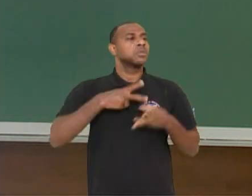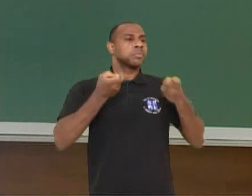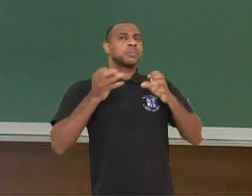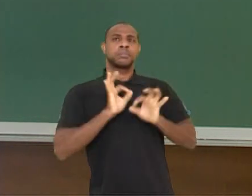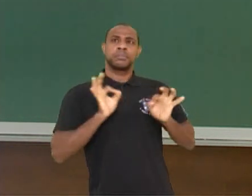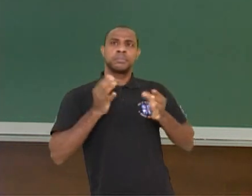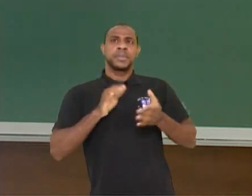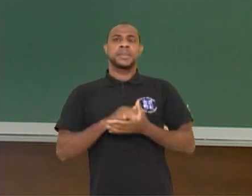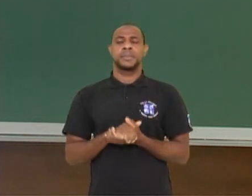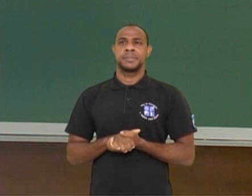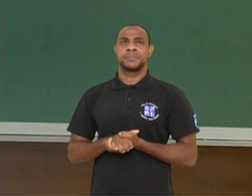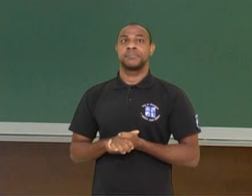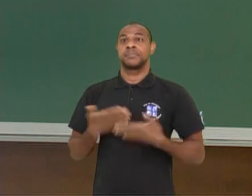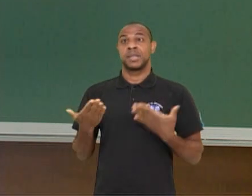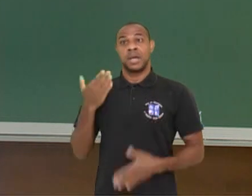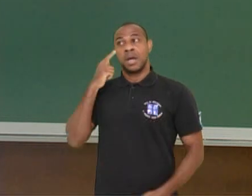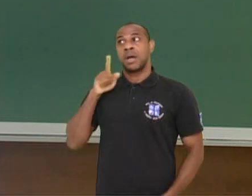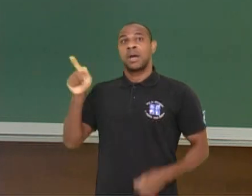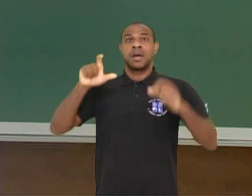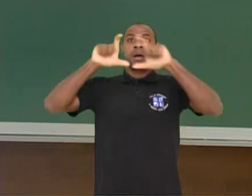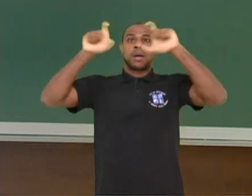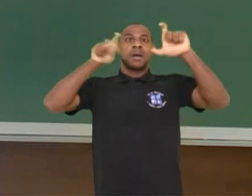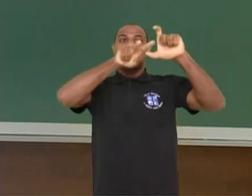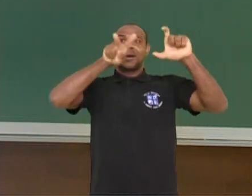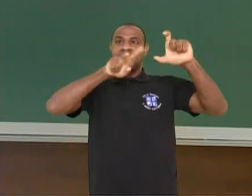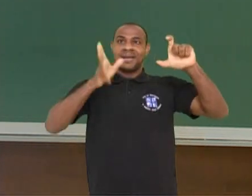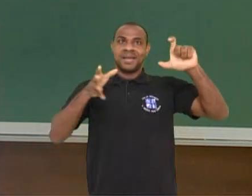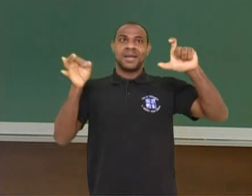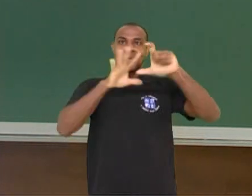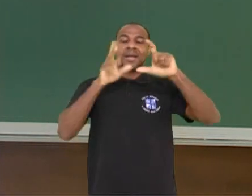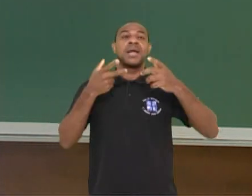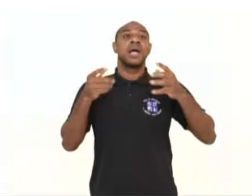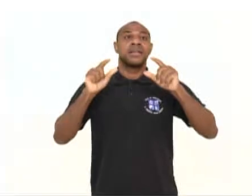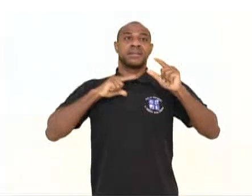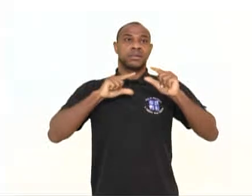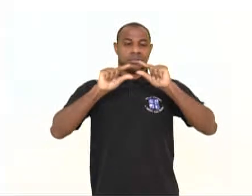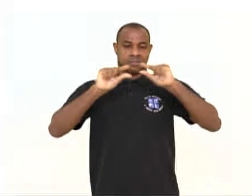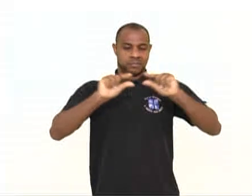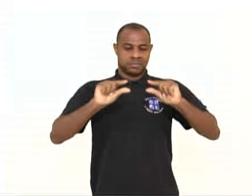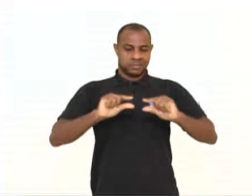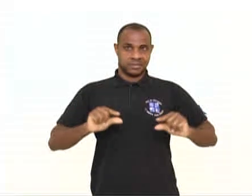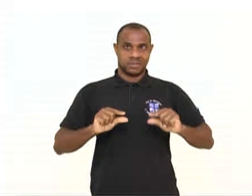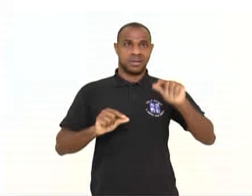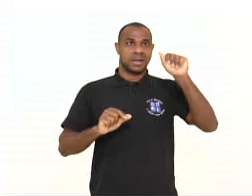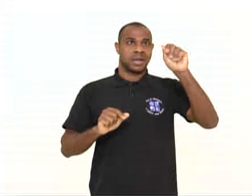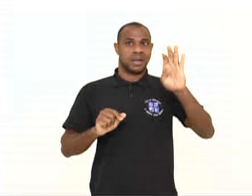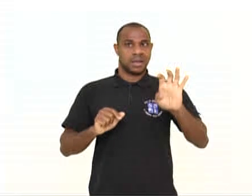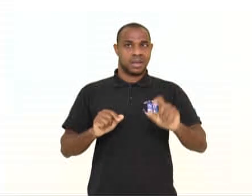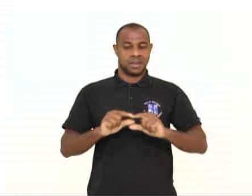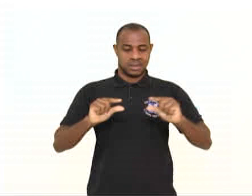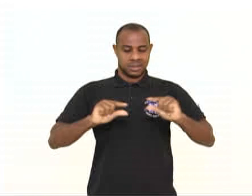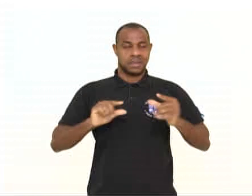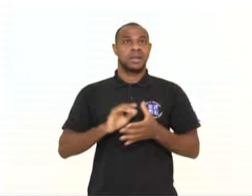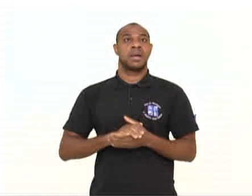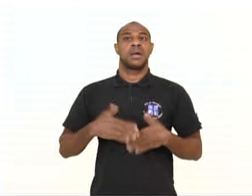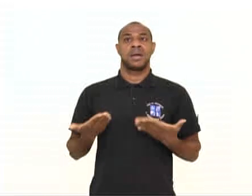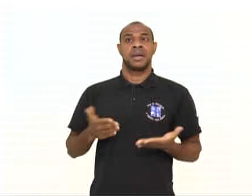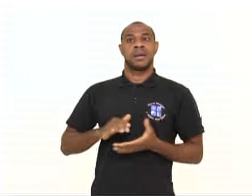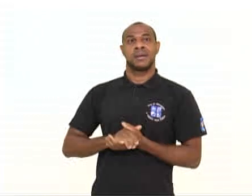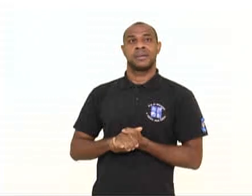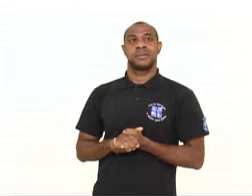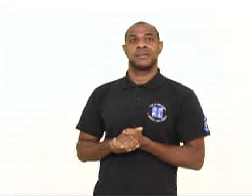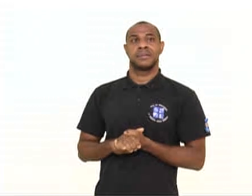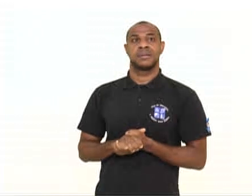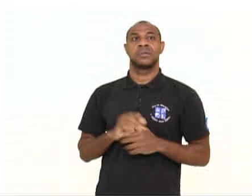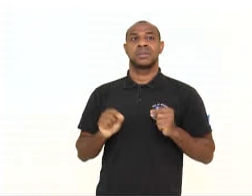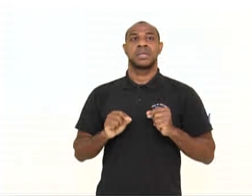percebemos, ok? Com base no nosso fragmento, nós temos as seguintes frases. A. Flying kites is a pastime in Europe.